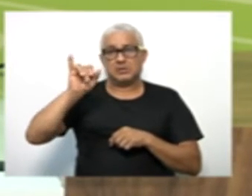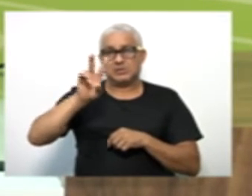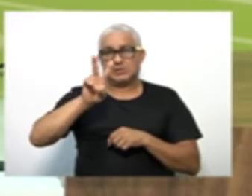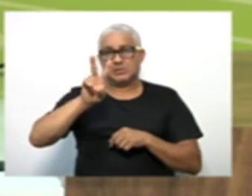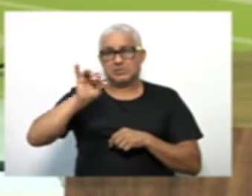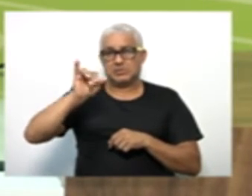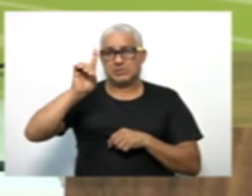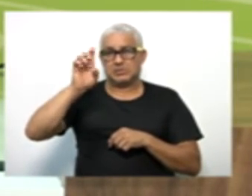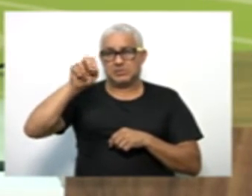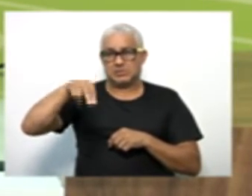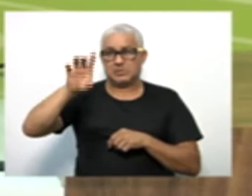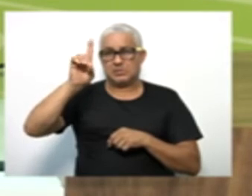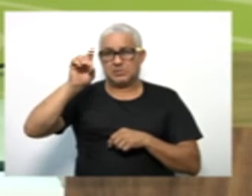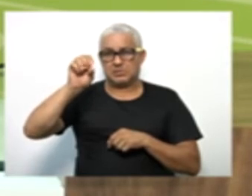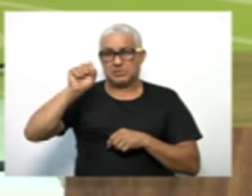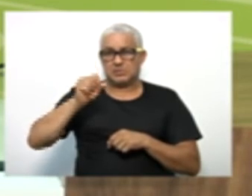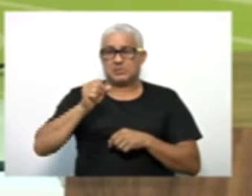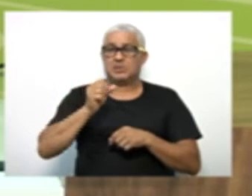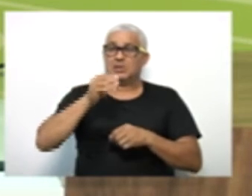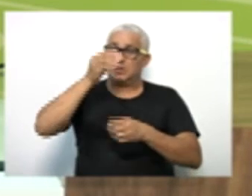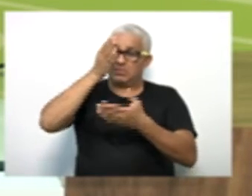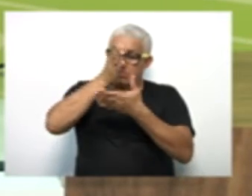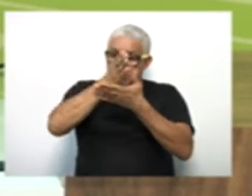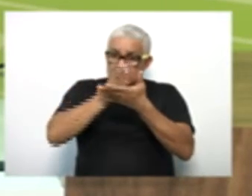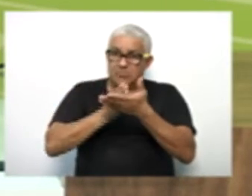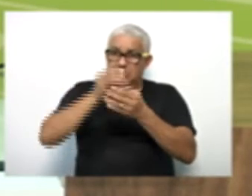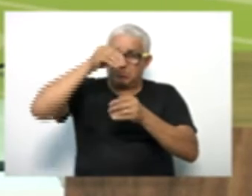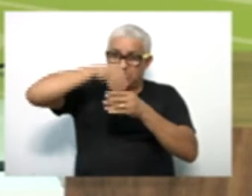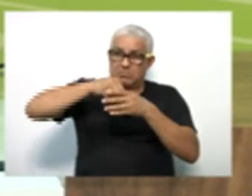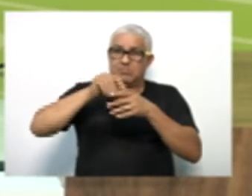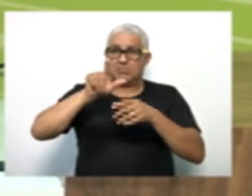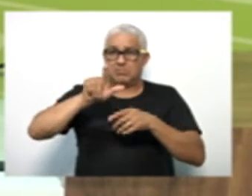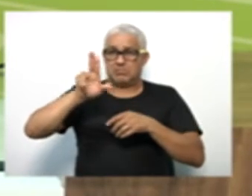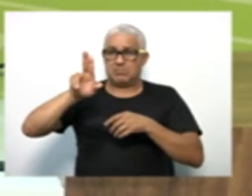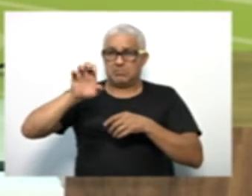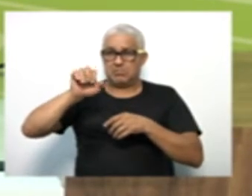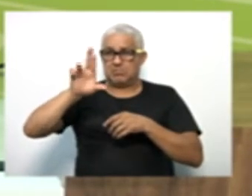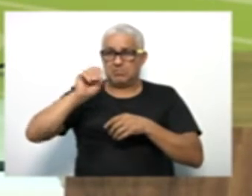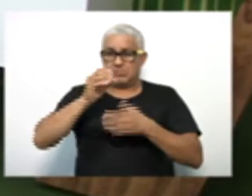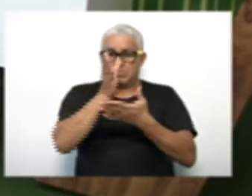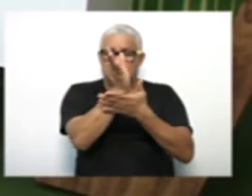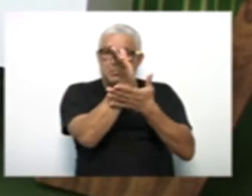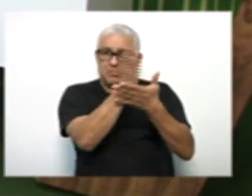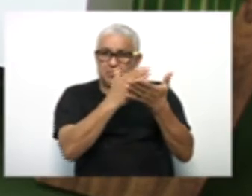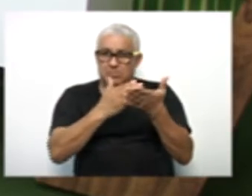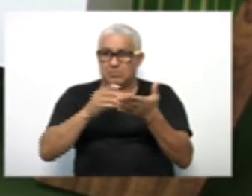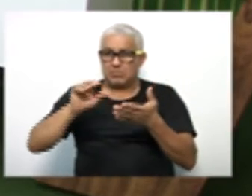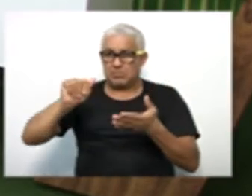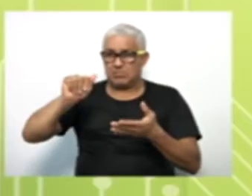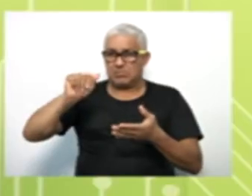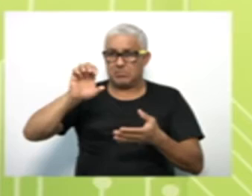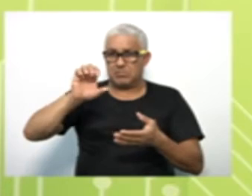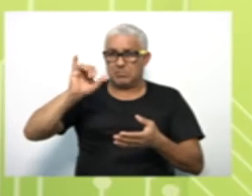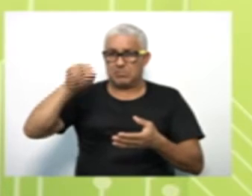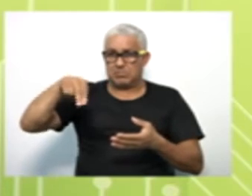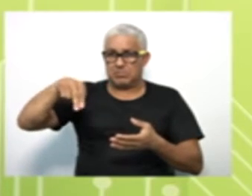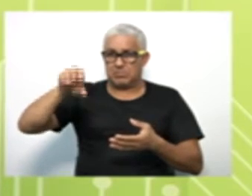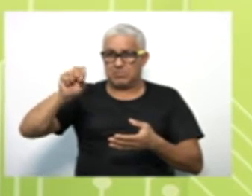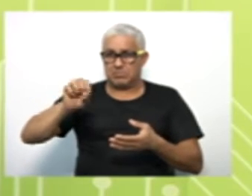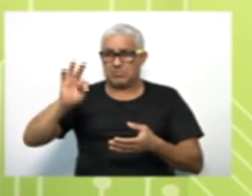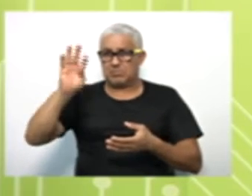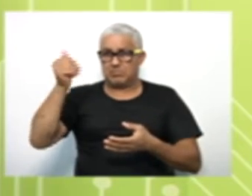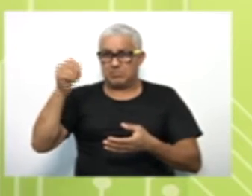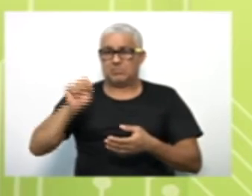o dividendos é parte desse lucro que é distribuído aos acionistas. Excelente contextualização,